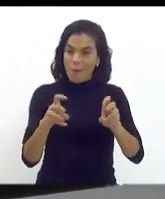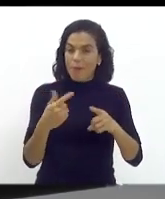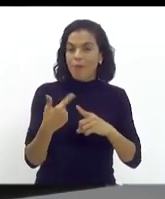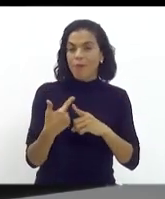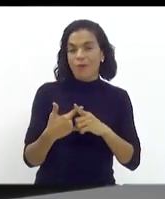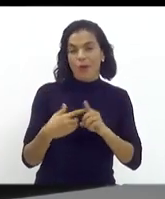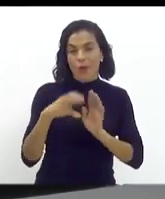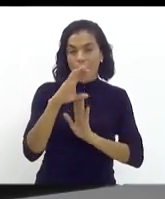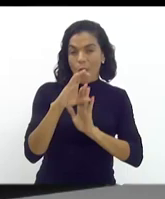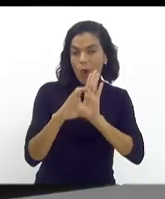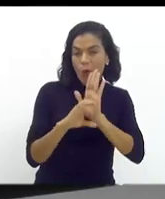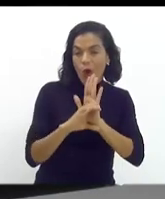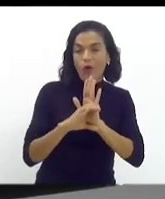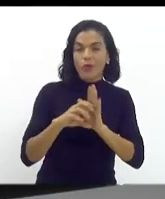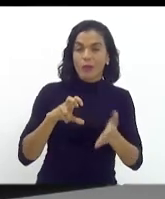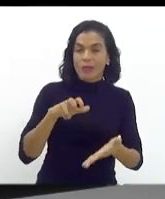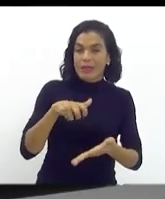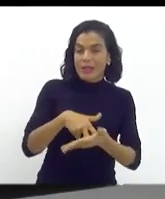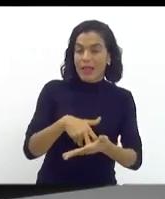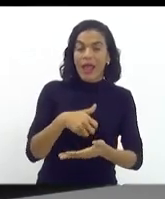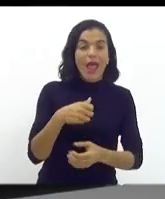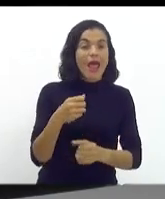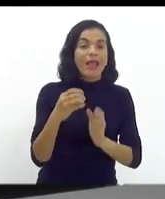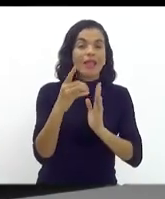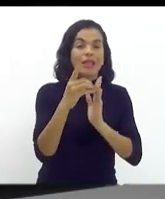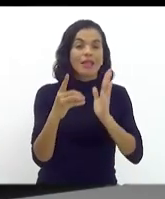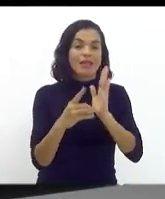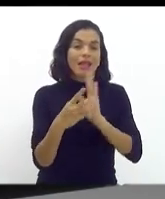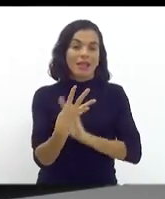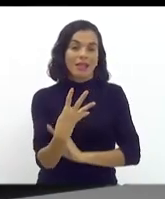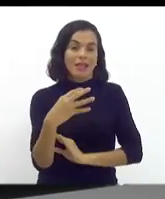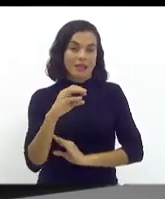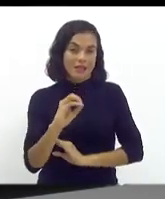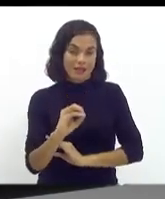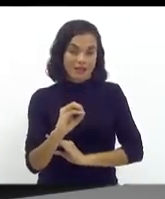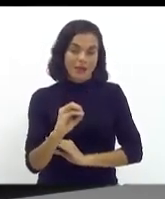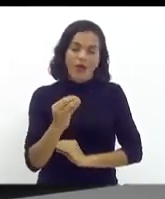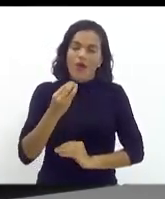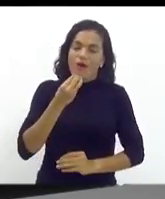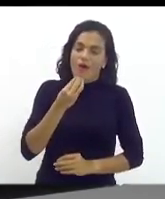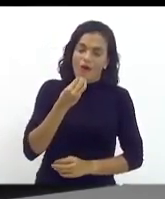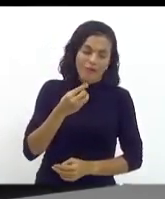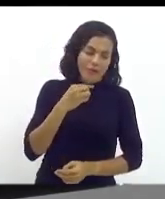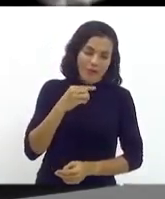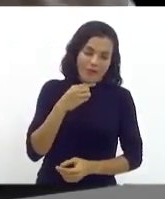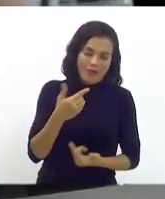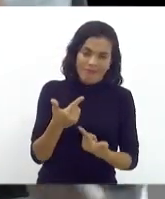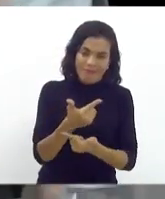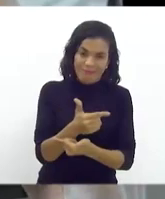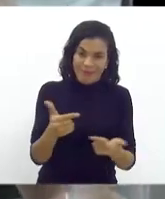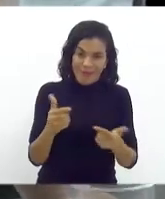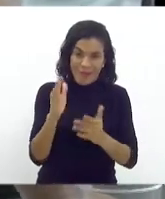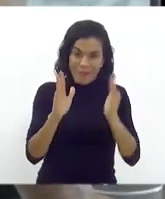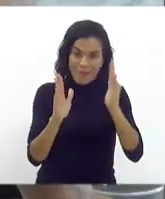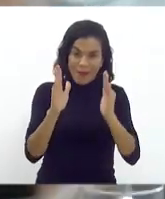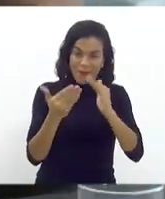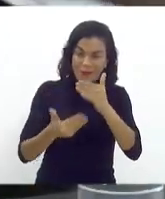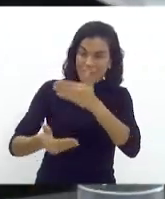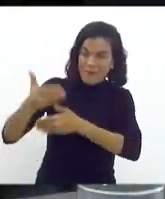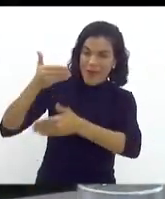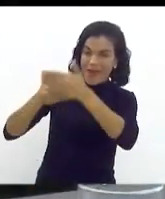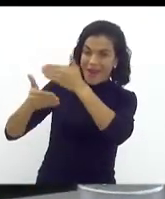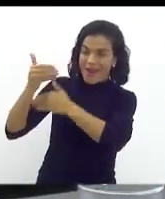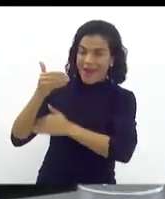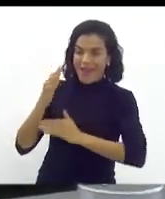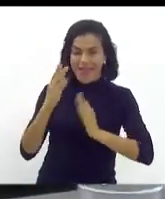processo penal era década de 40 e sem dúvida né que infelizmente naquela época a gente não podia